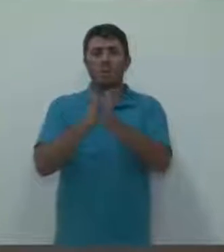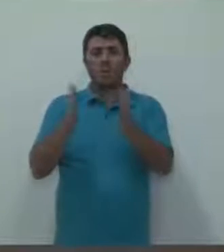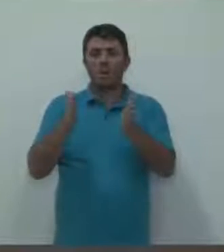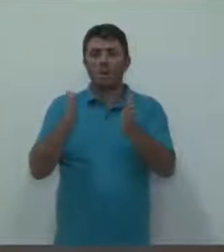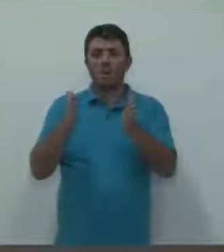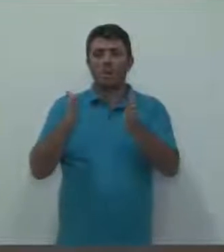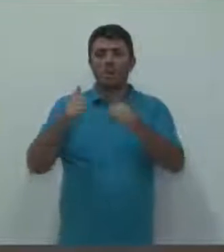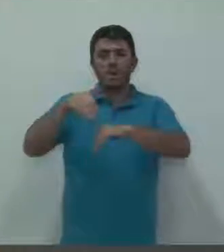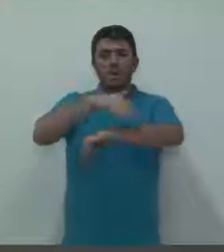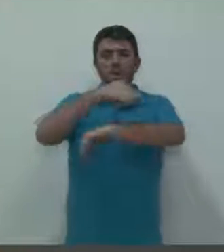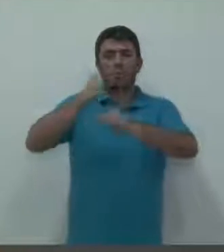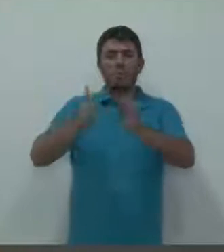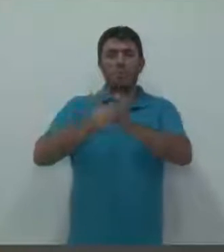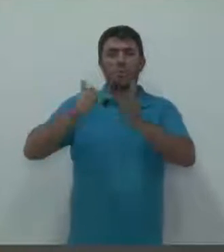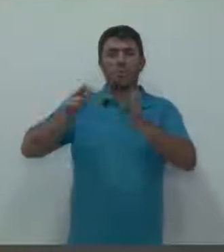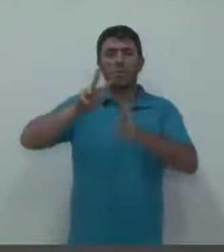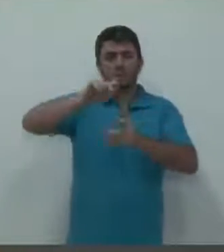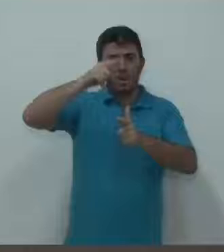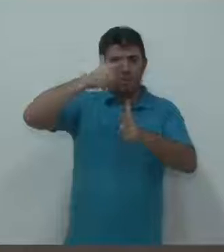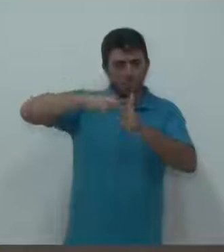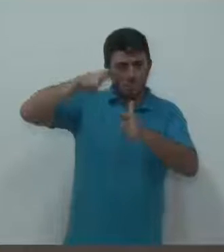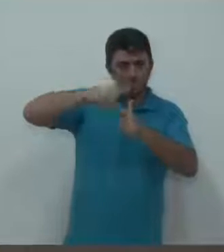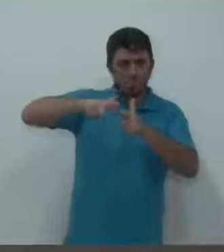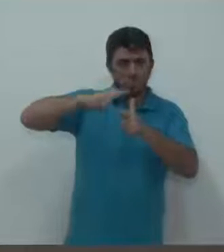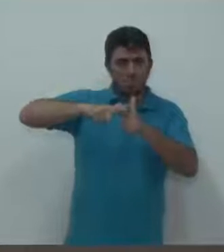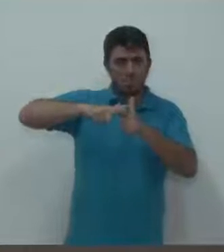gerar algum problema?